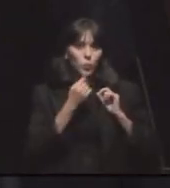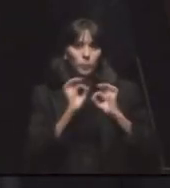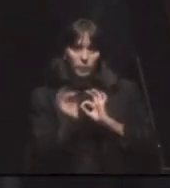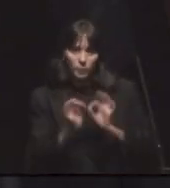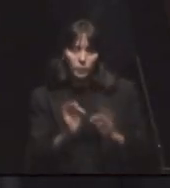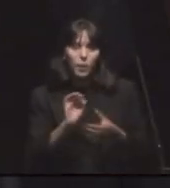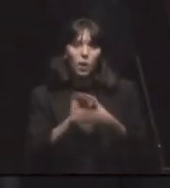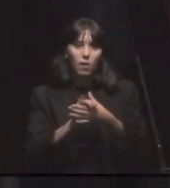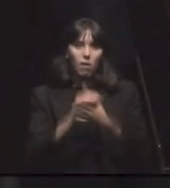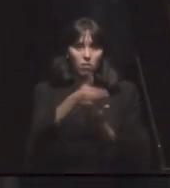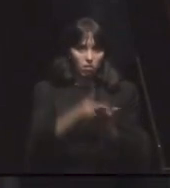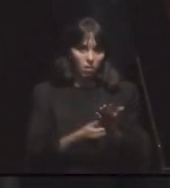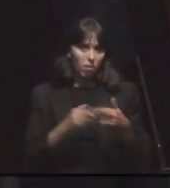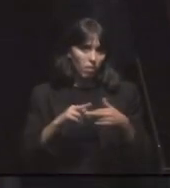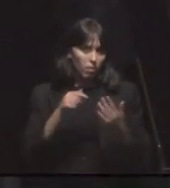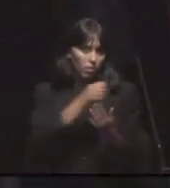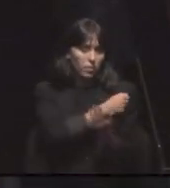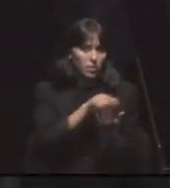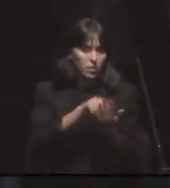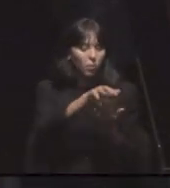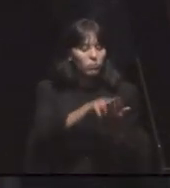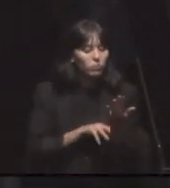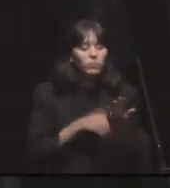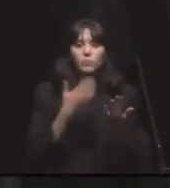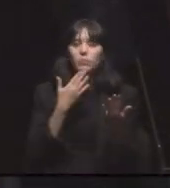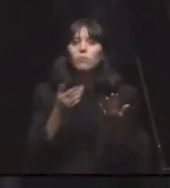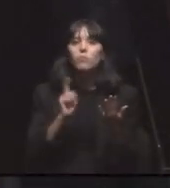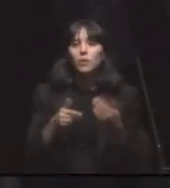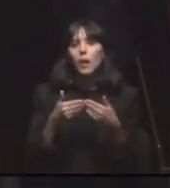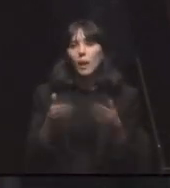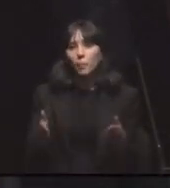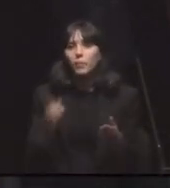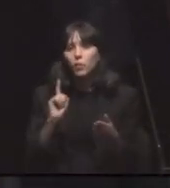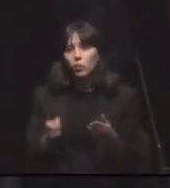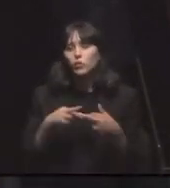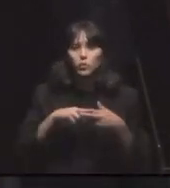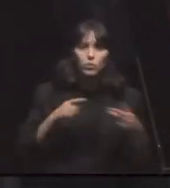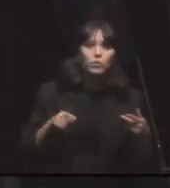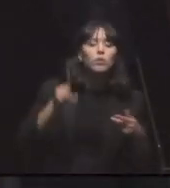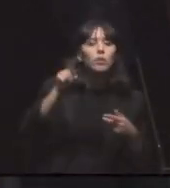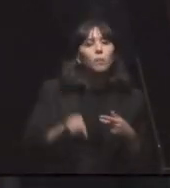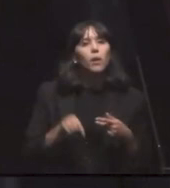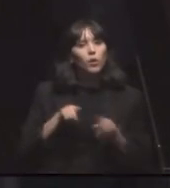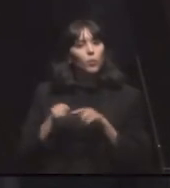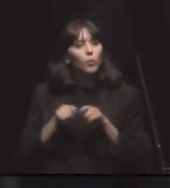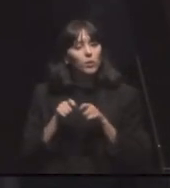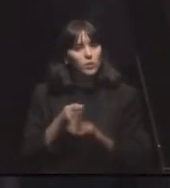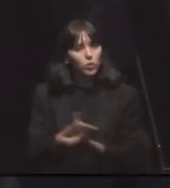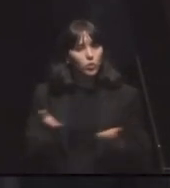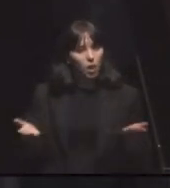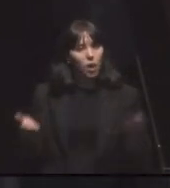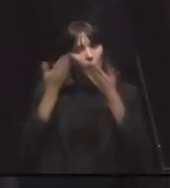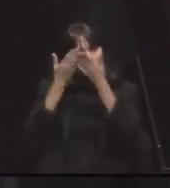construção da Carta Municipal da Habitação, fazer um apelo à abertura, quer do Executivo, quer dos restantes grupos municipais,